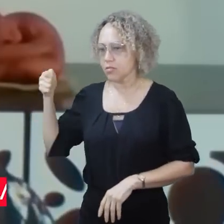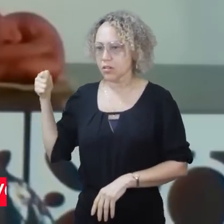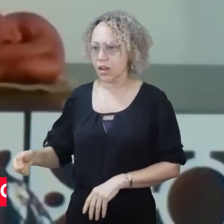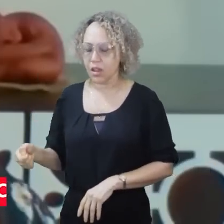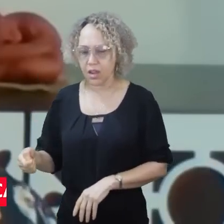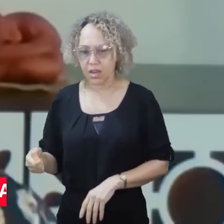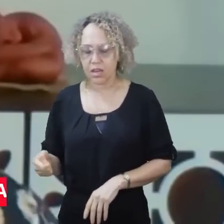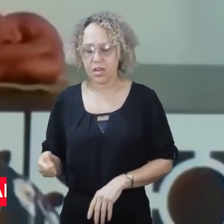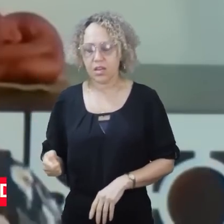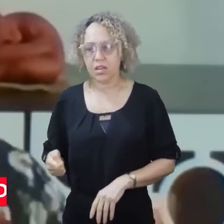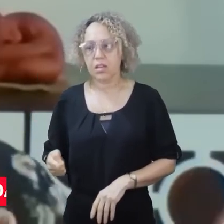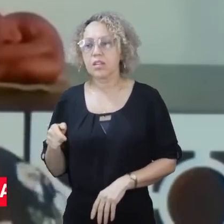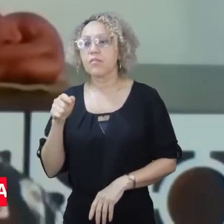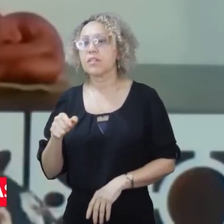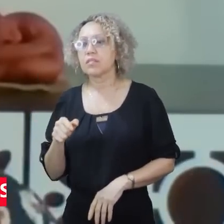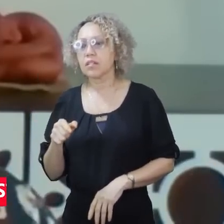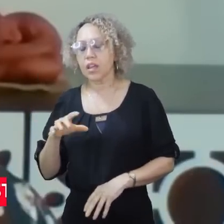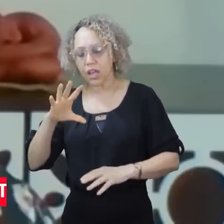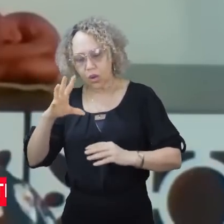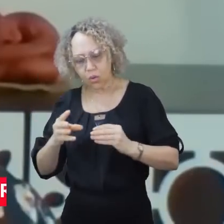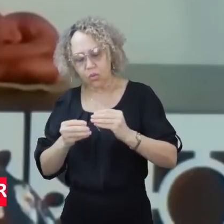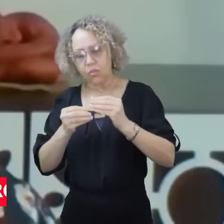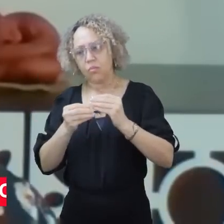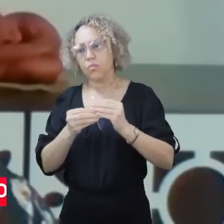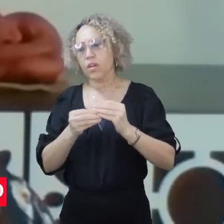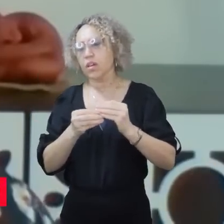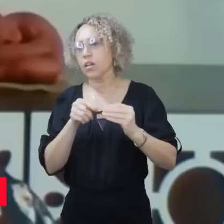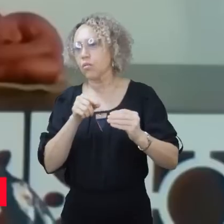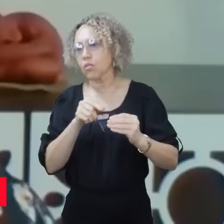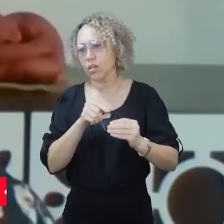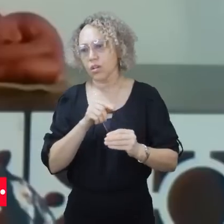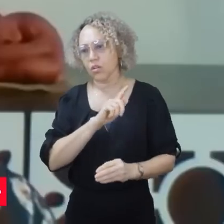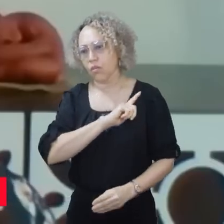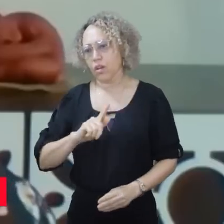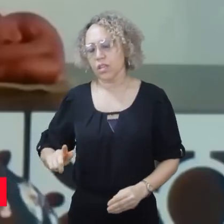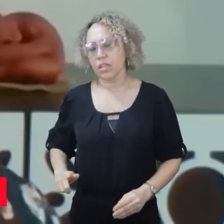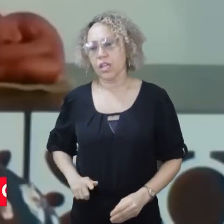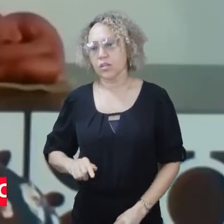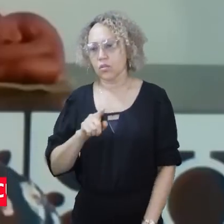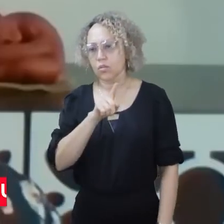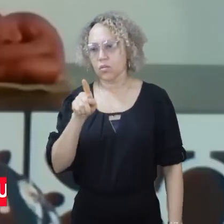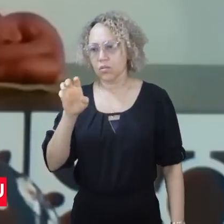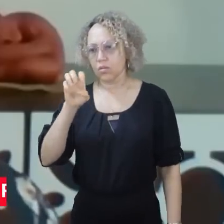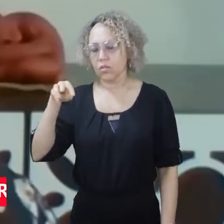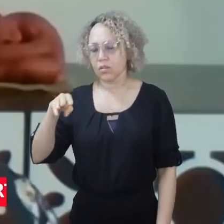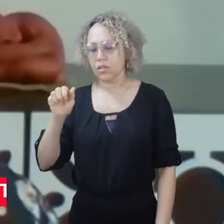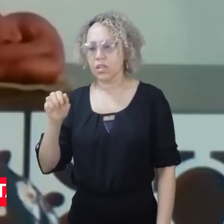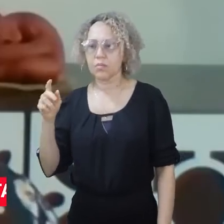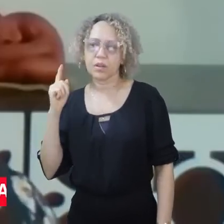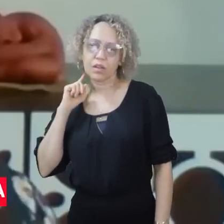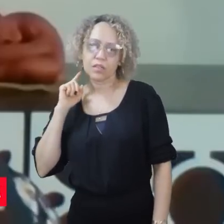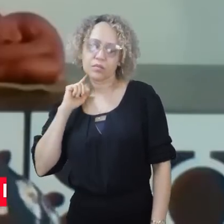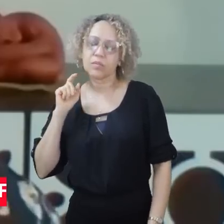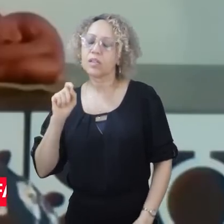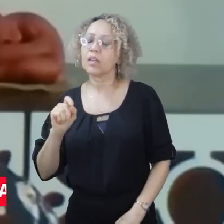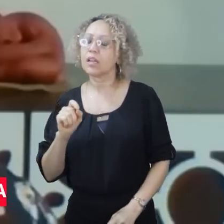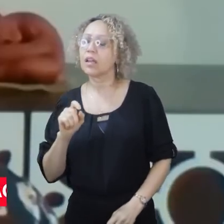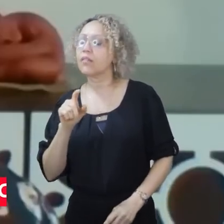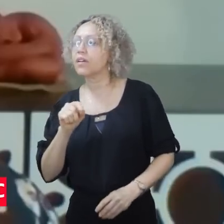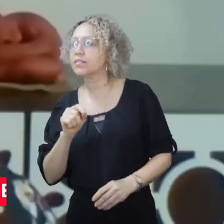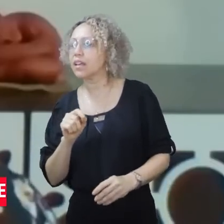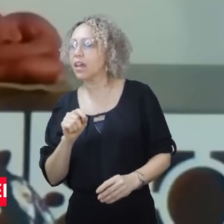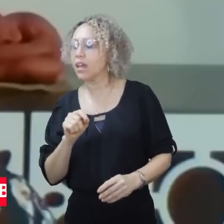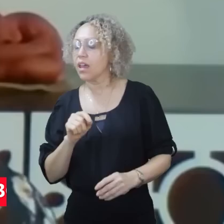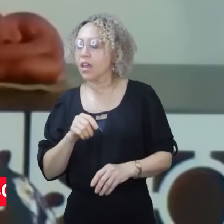governador Zema e compartilha com todo mundo como se essa fosse a verdade. Então, essas pessoas são